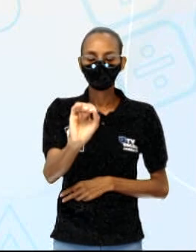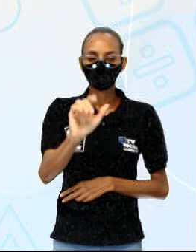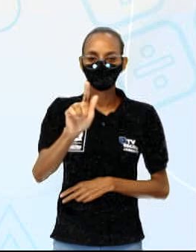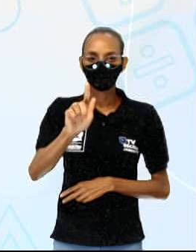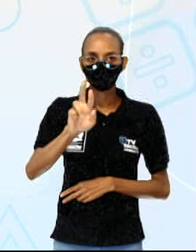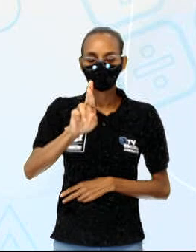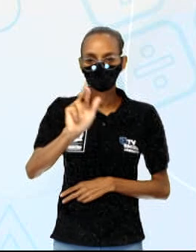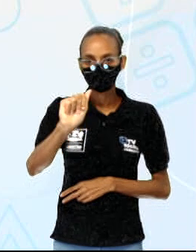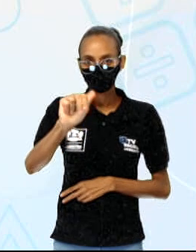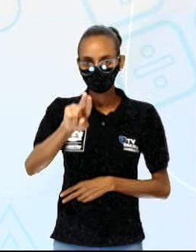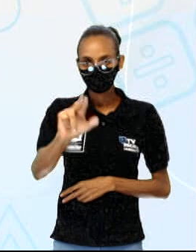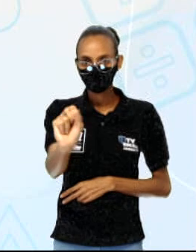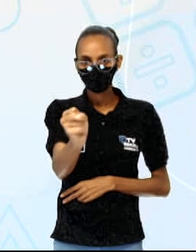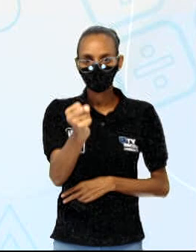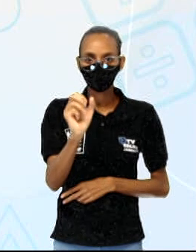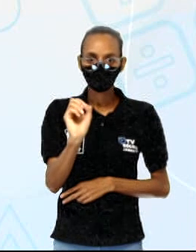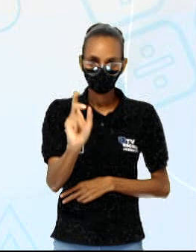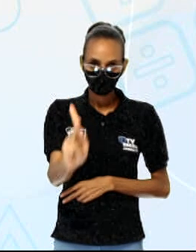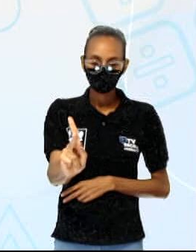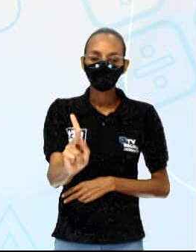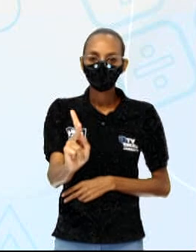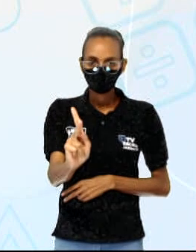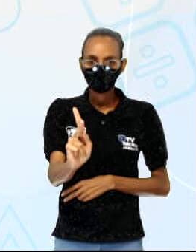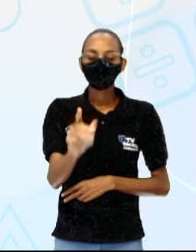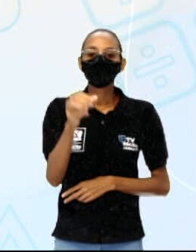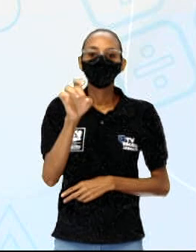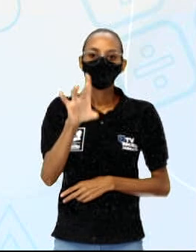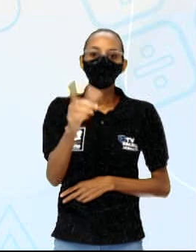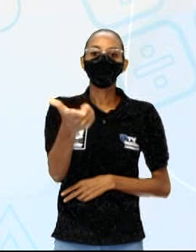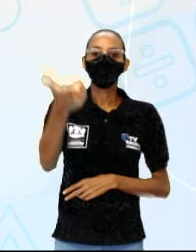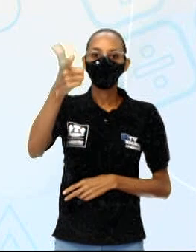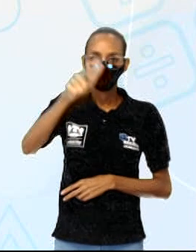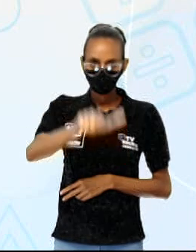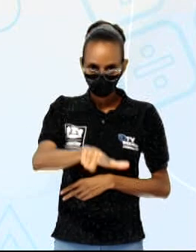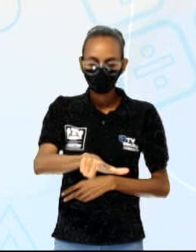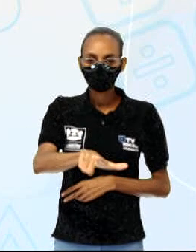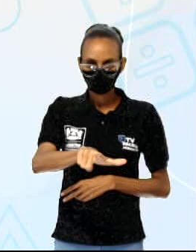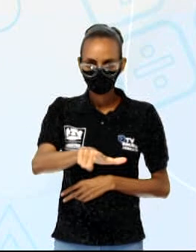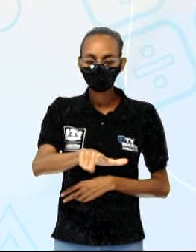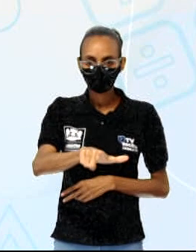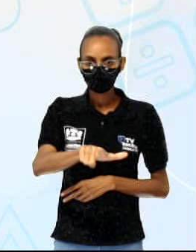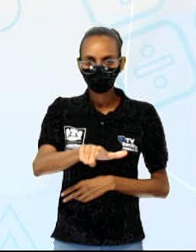180 graus, ok? Então, só repetindo, os ângulos aqui, ó,